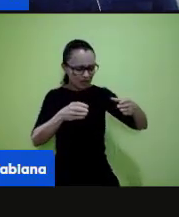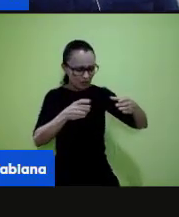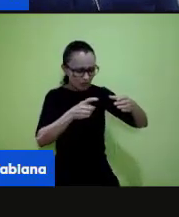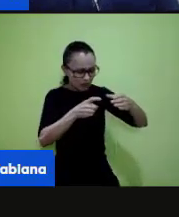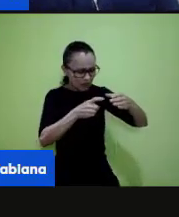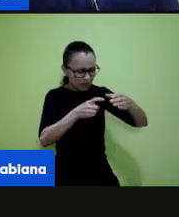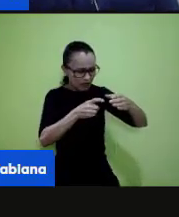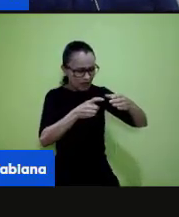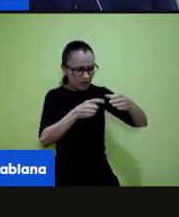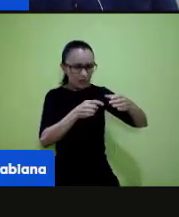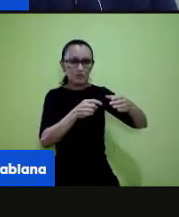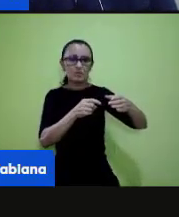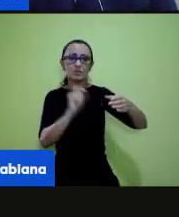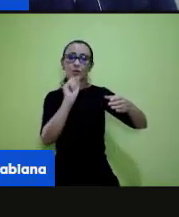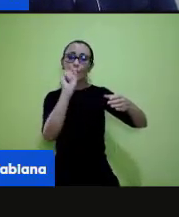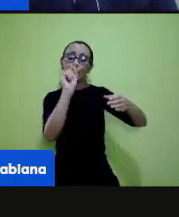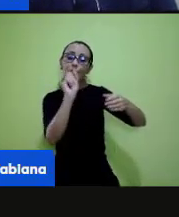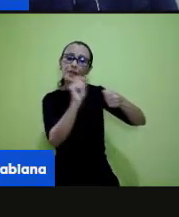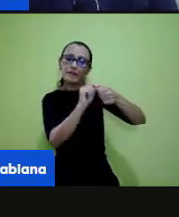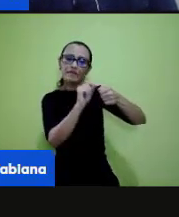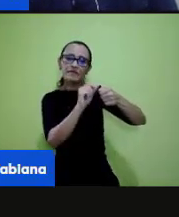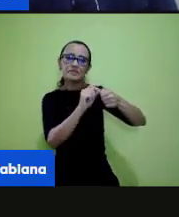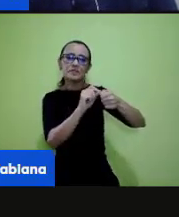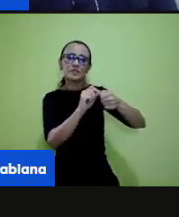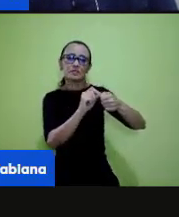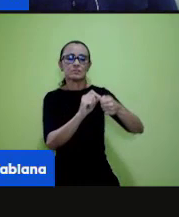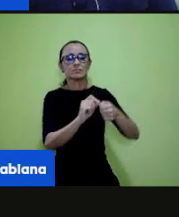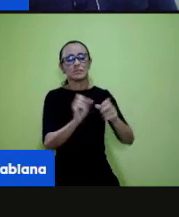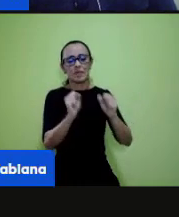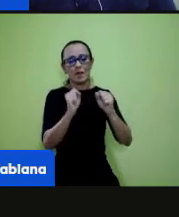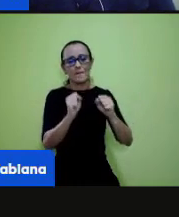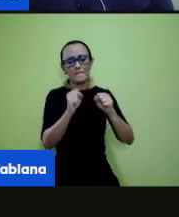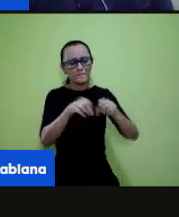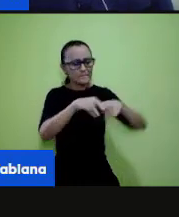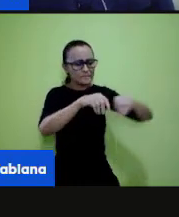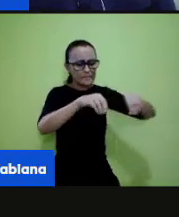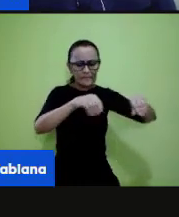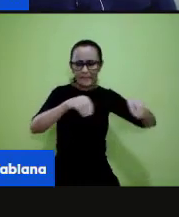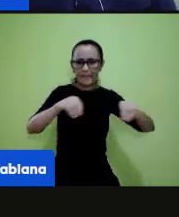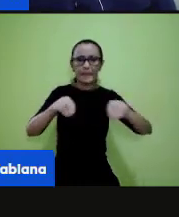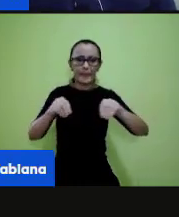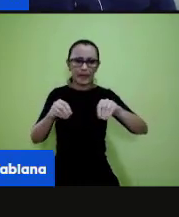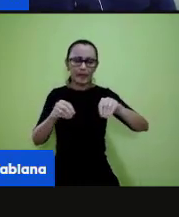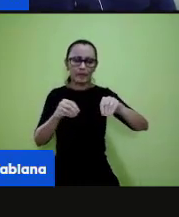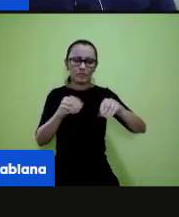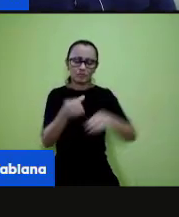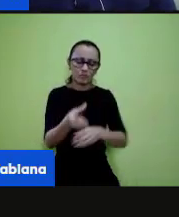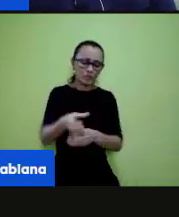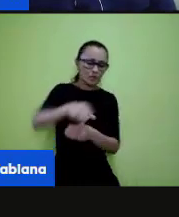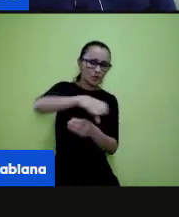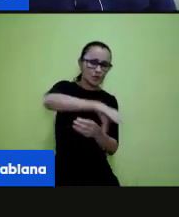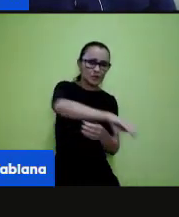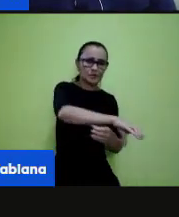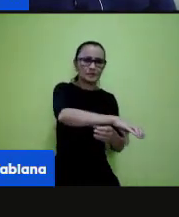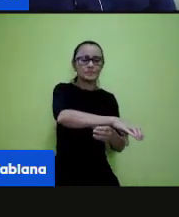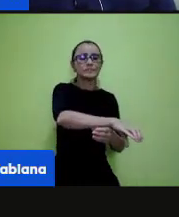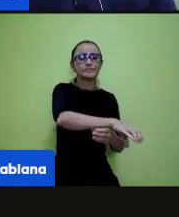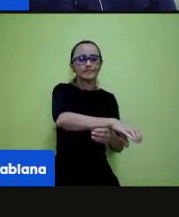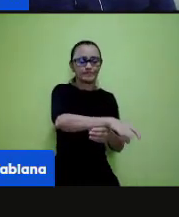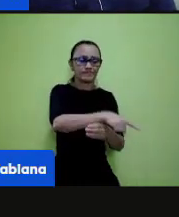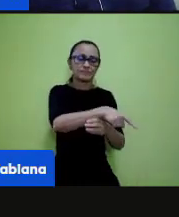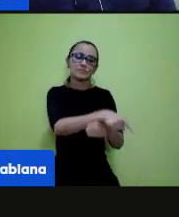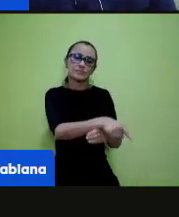esse recipiente? Ele pode ser jogado na terra, na areia ou num local calçado. Ali, essa